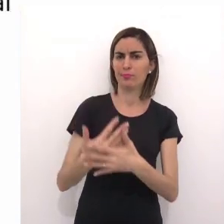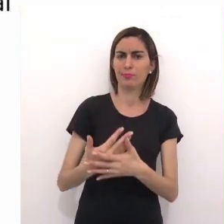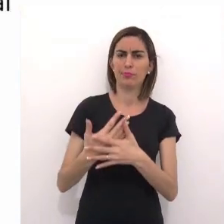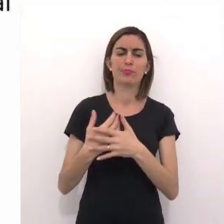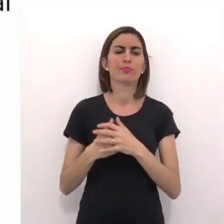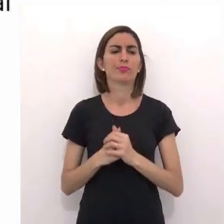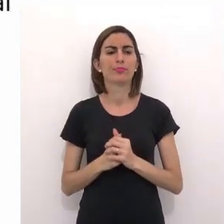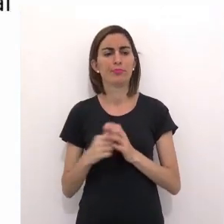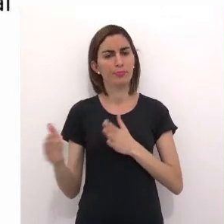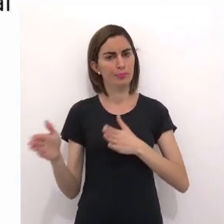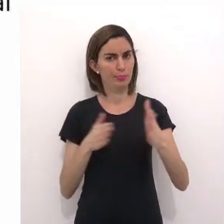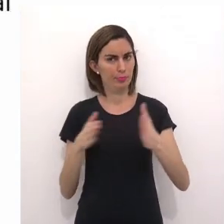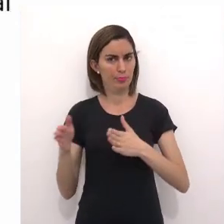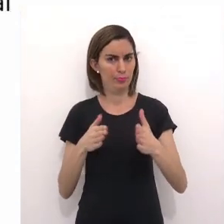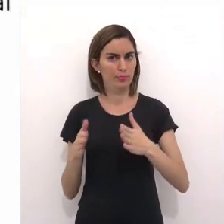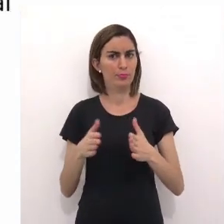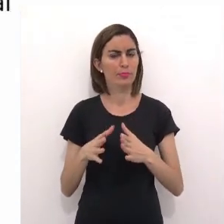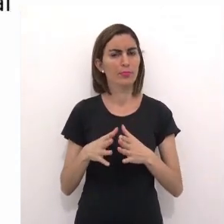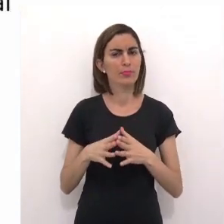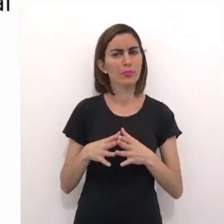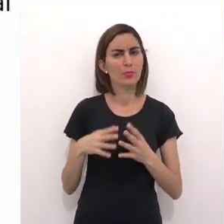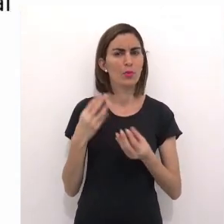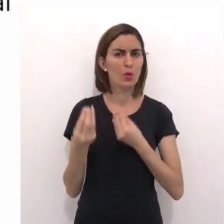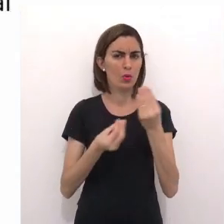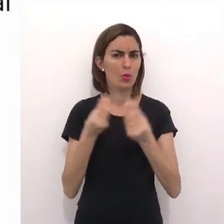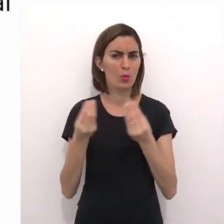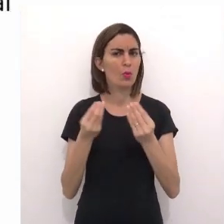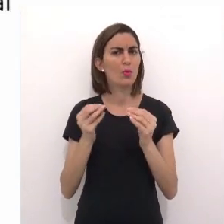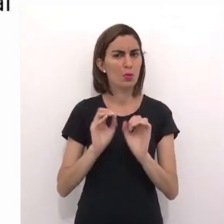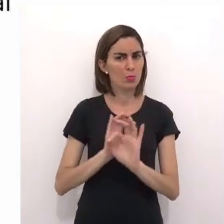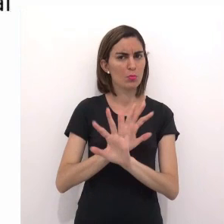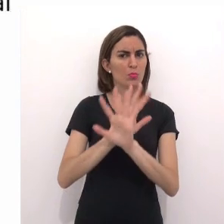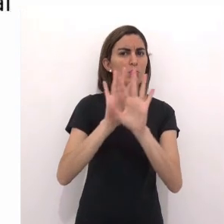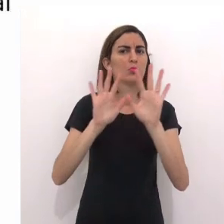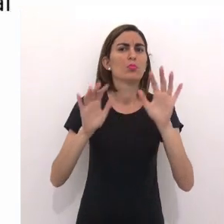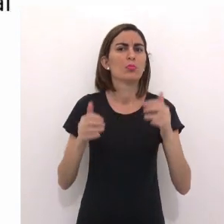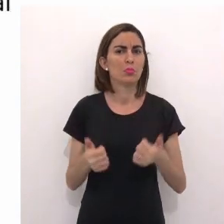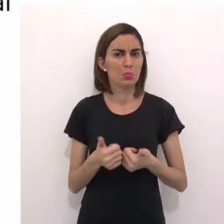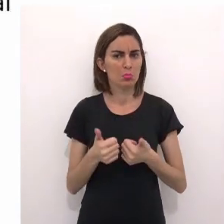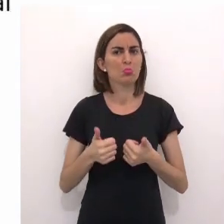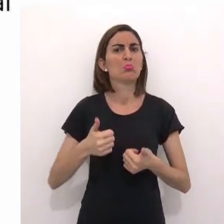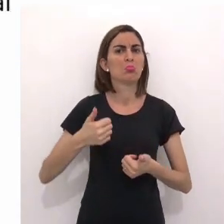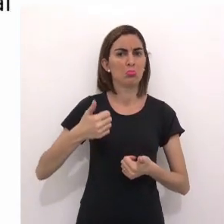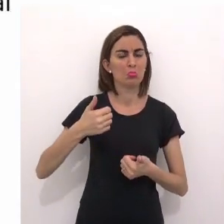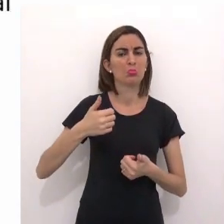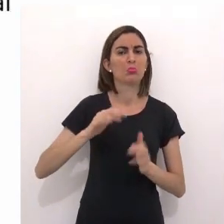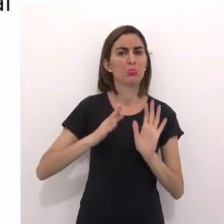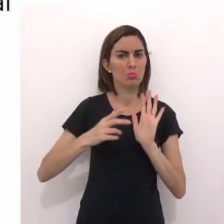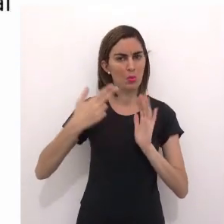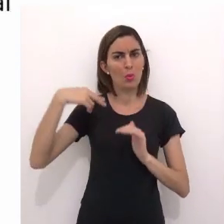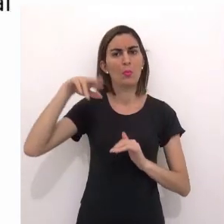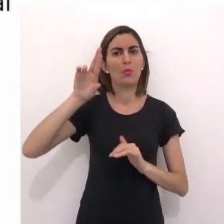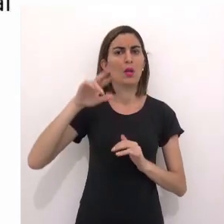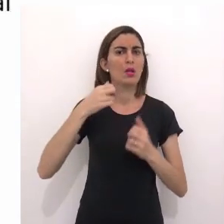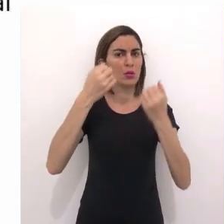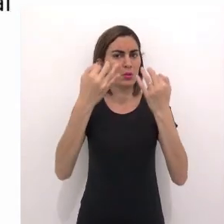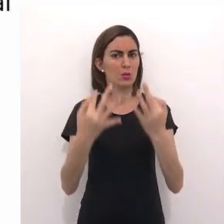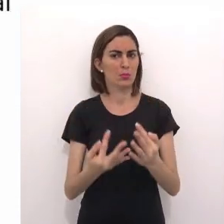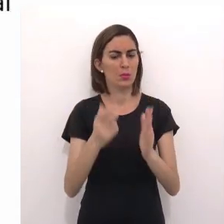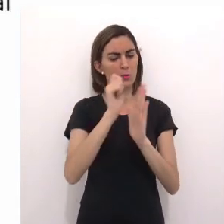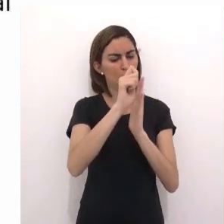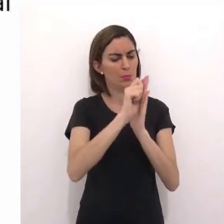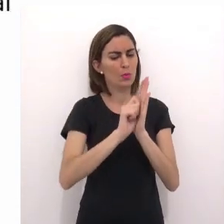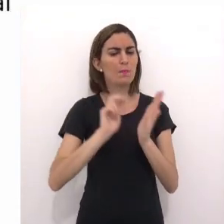deste período, né? Com muito brilhantismo e competência. O autor reúne